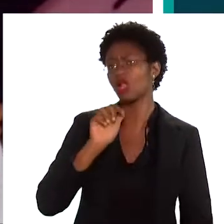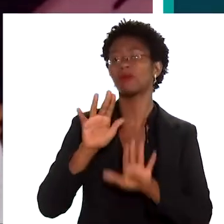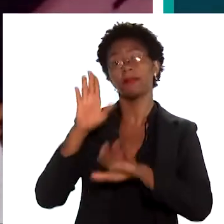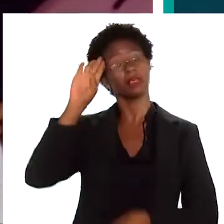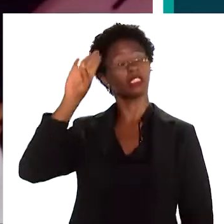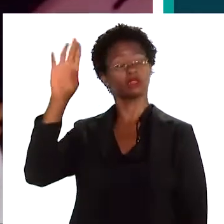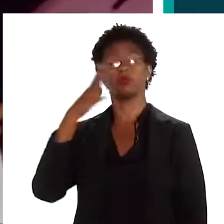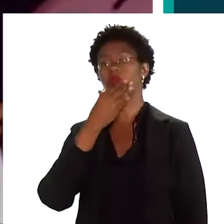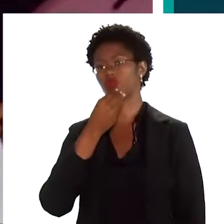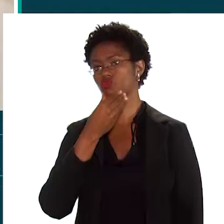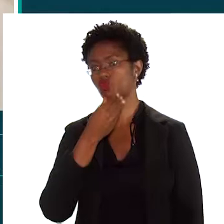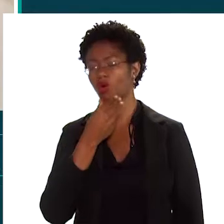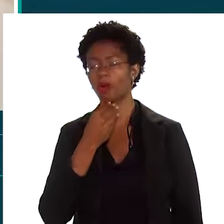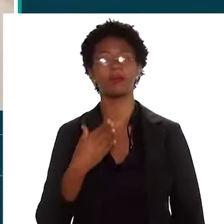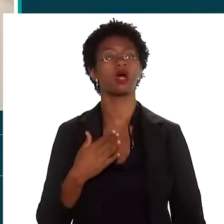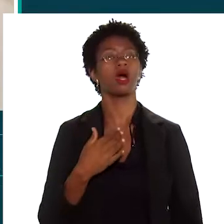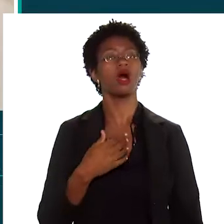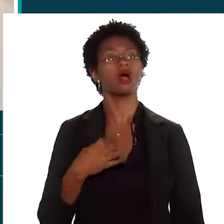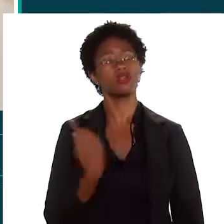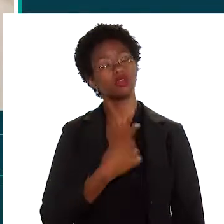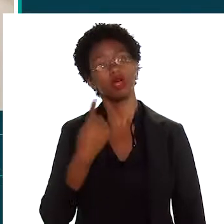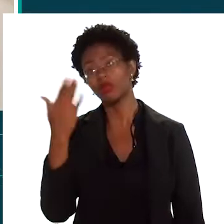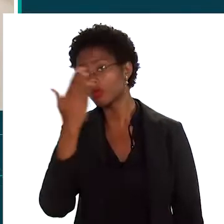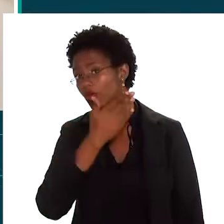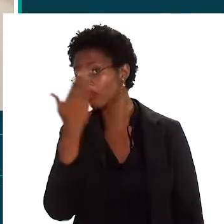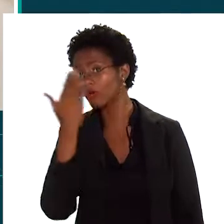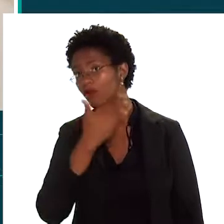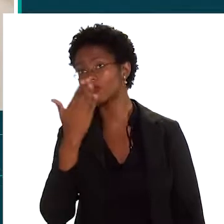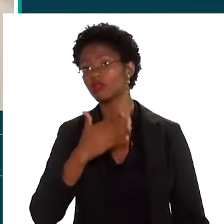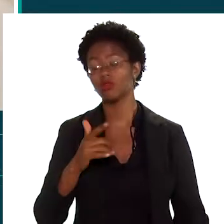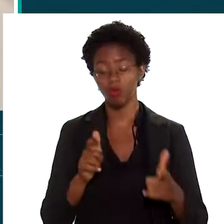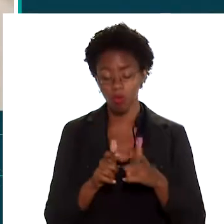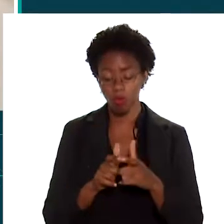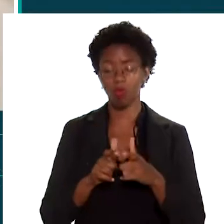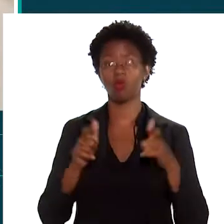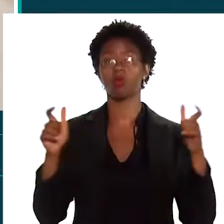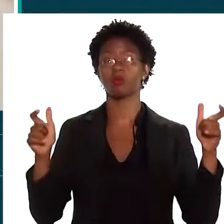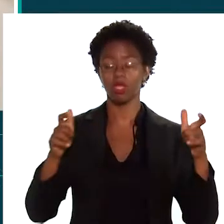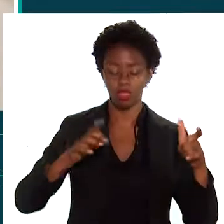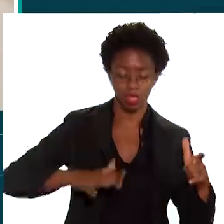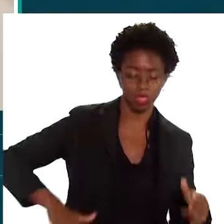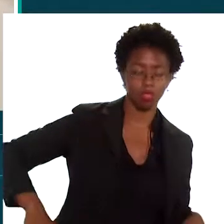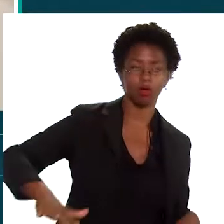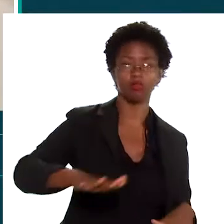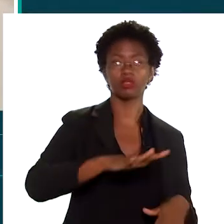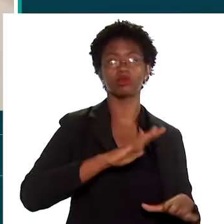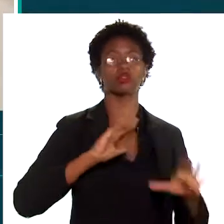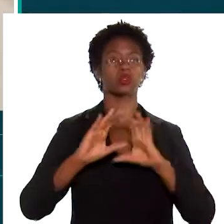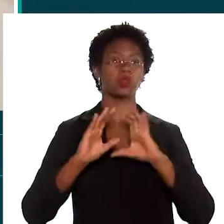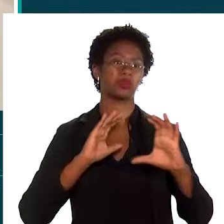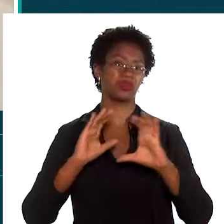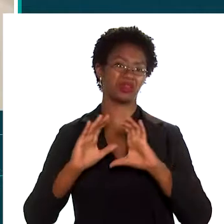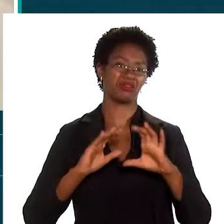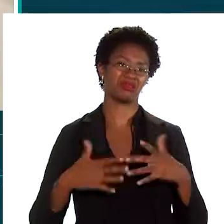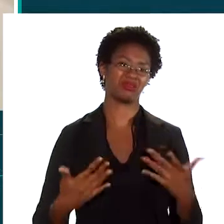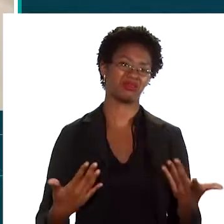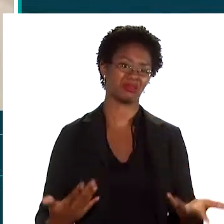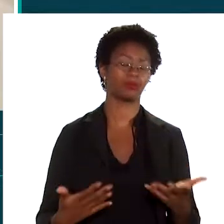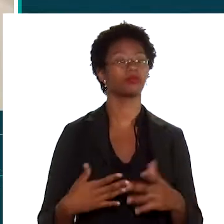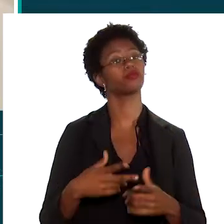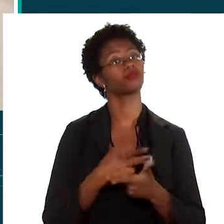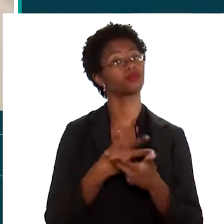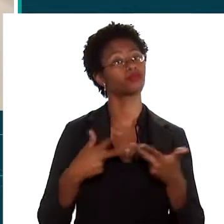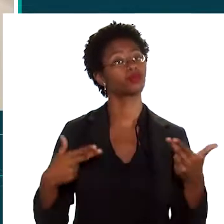mas principalmente dos homens, tendo aumento do espaço nos meios de comunicação.